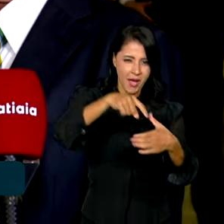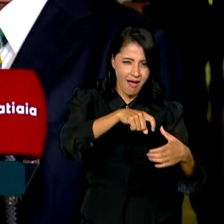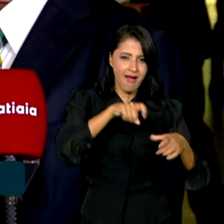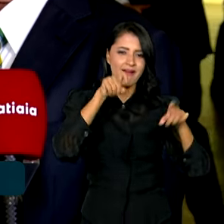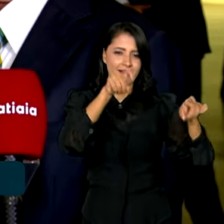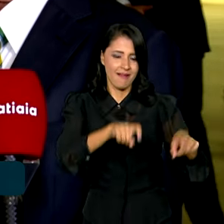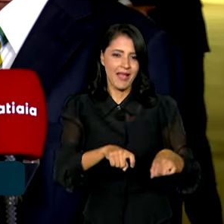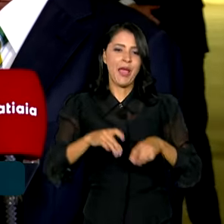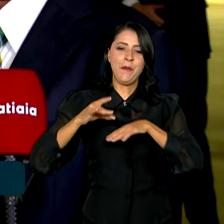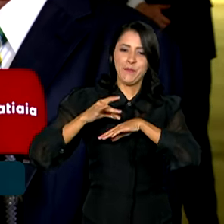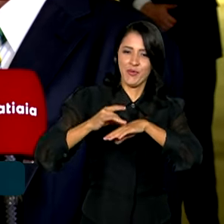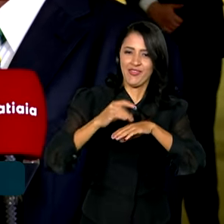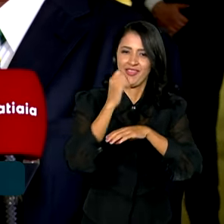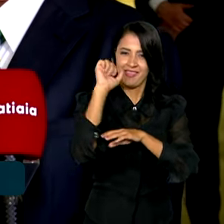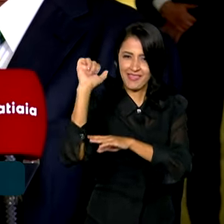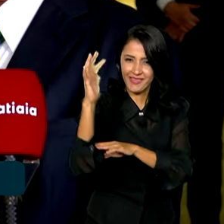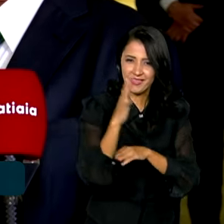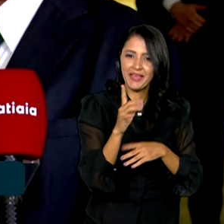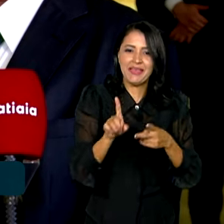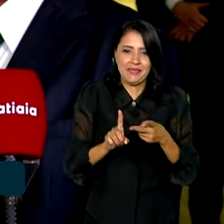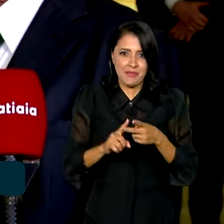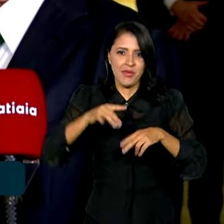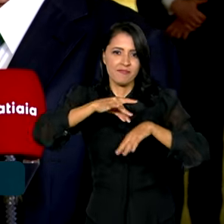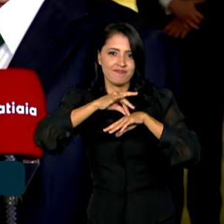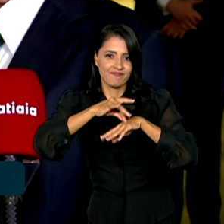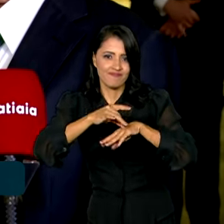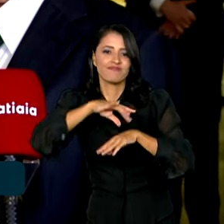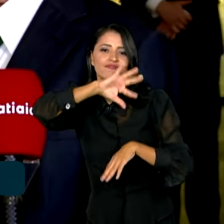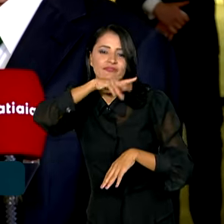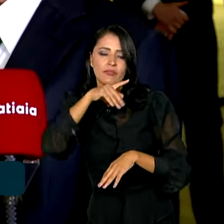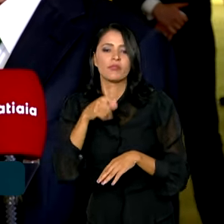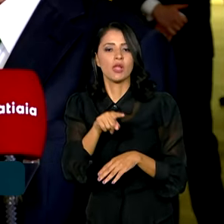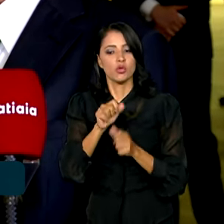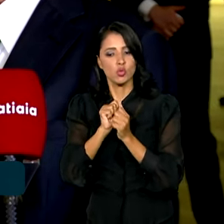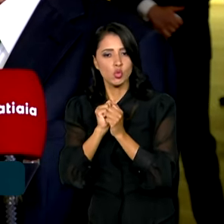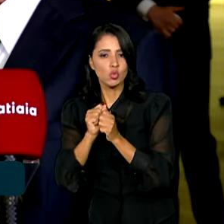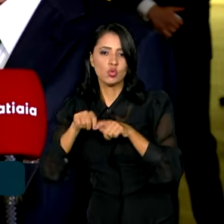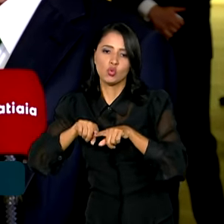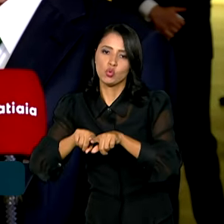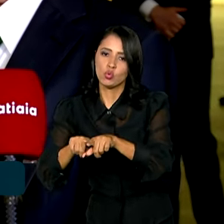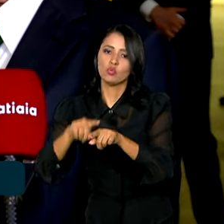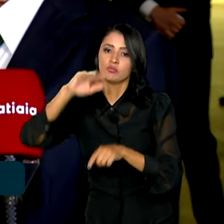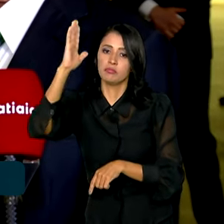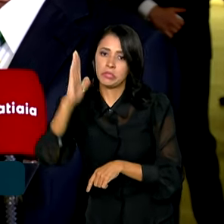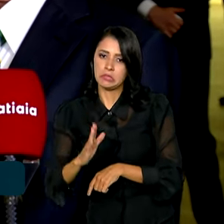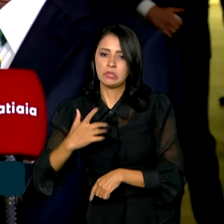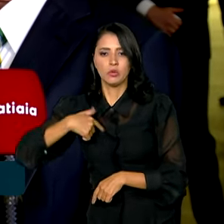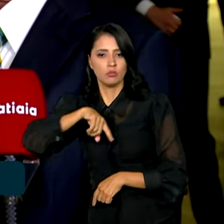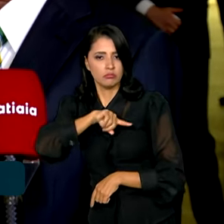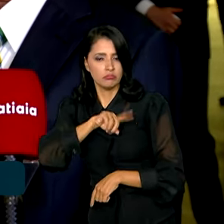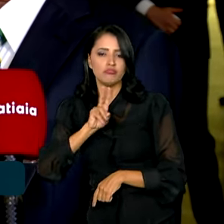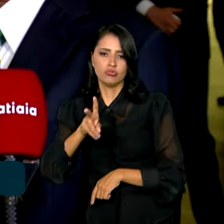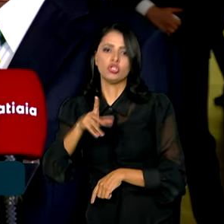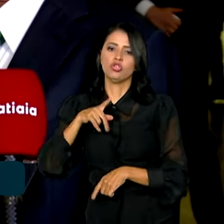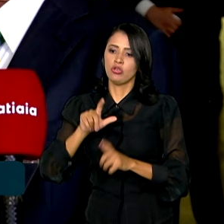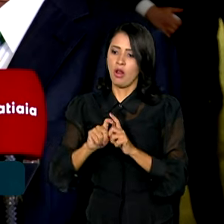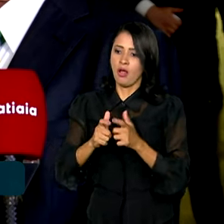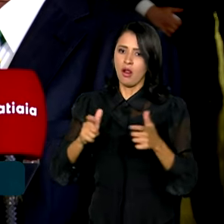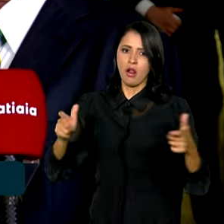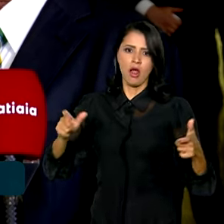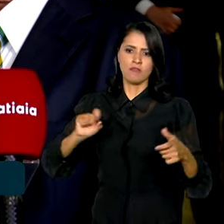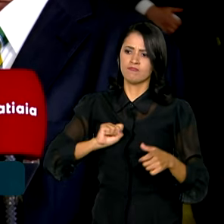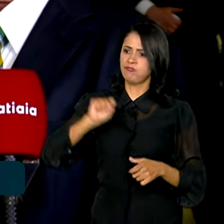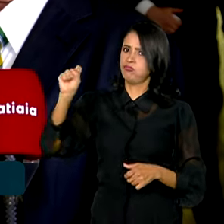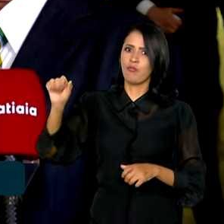de proteína vegetal e proteína animal e junto com o Brasil estamos praticamente dominando